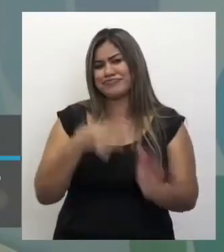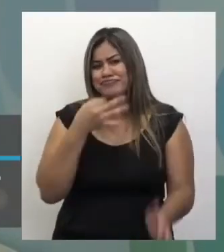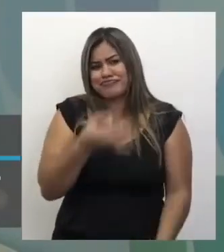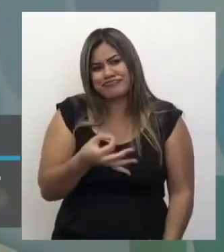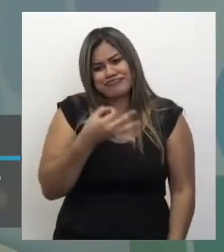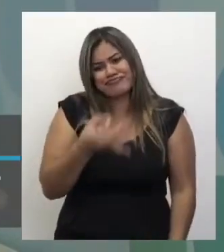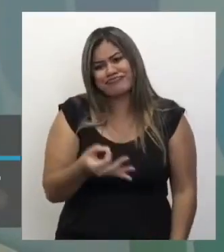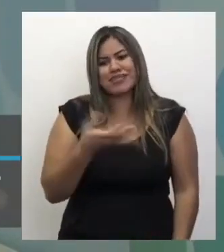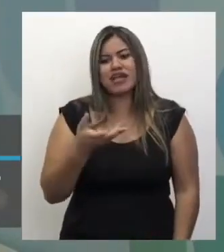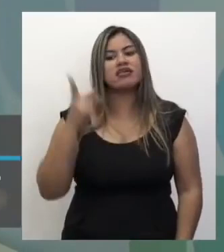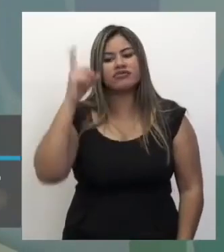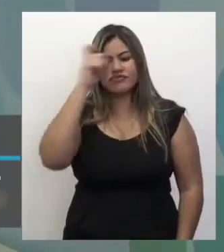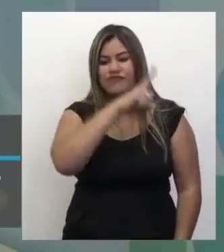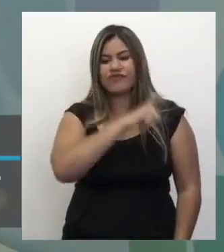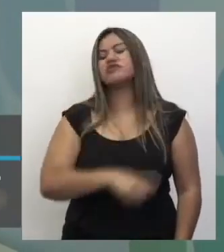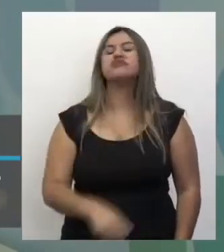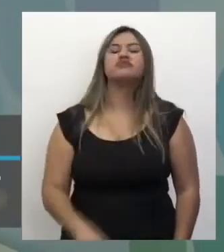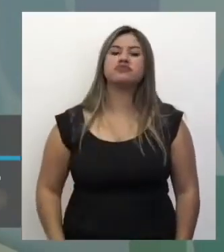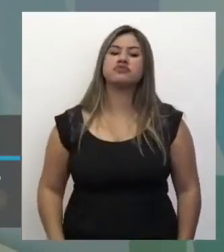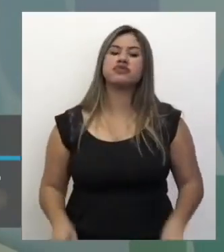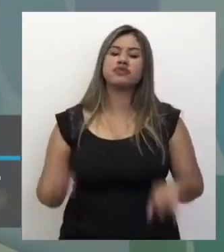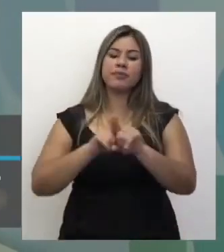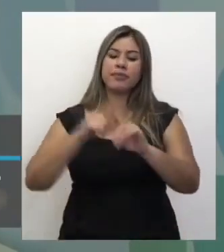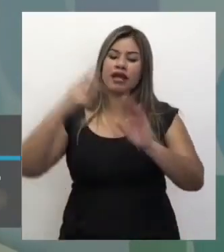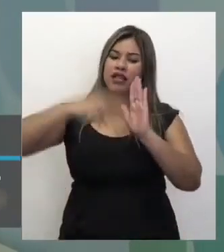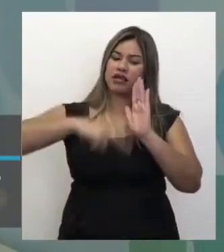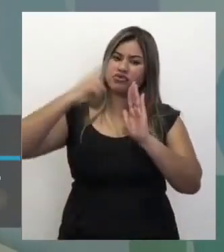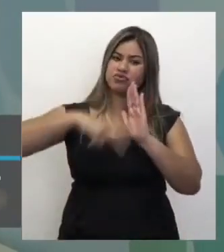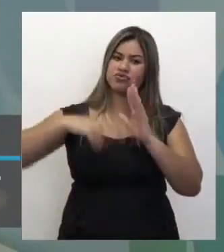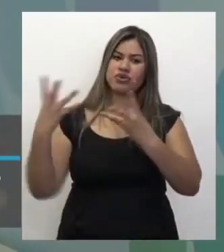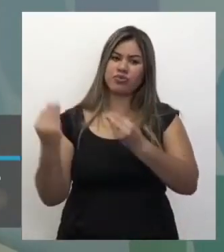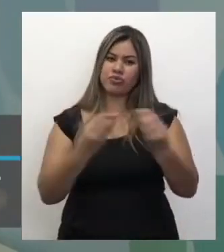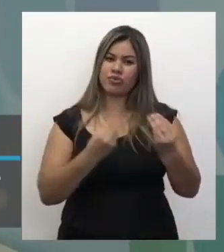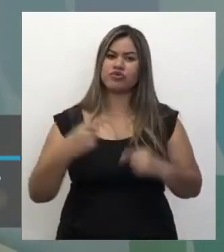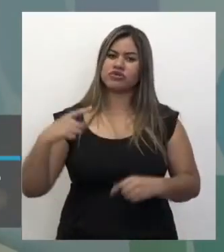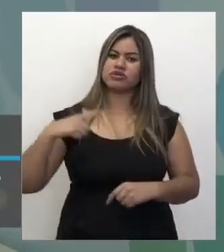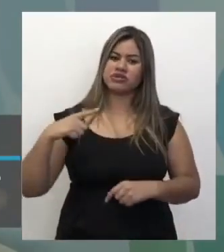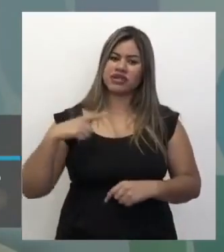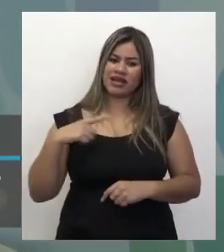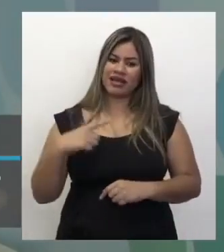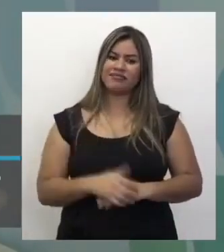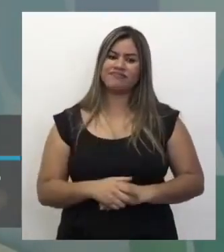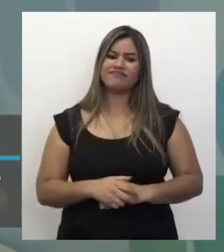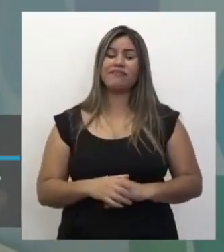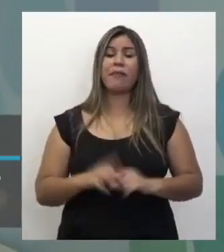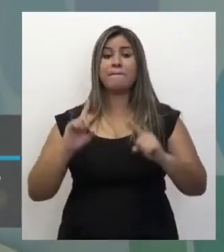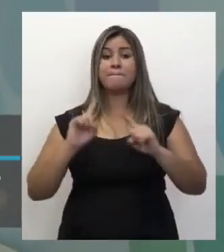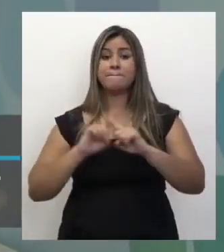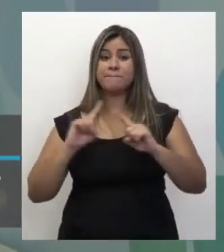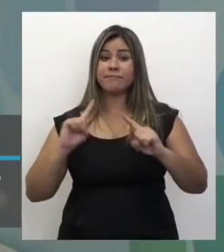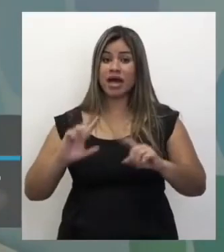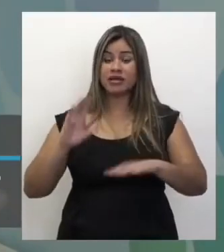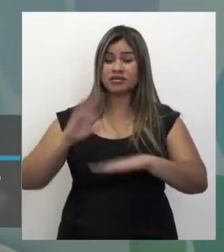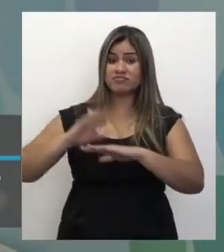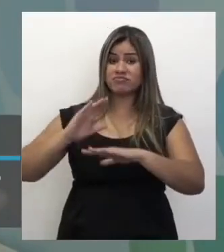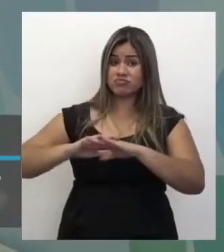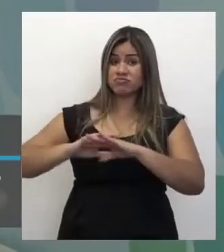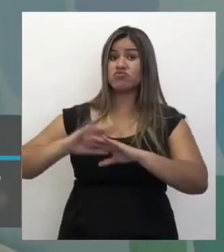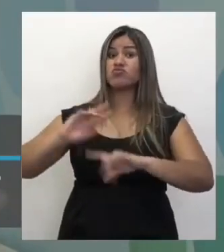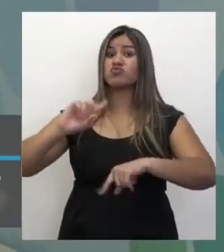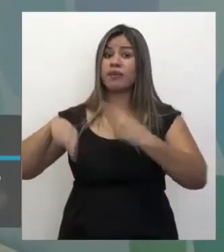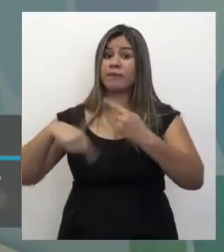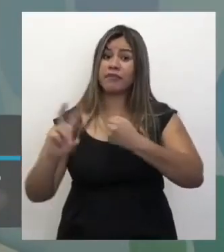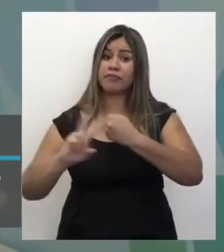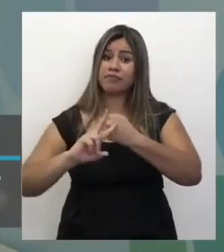tem que, às vezes, também ter leitura, muito subsídio, mas causa e consequência, apostem nisso. A